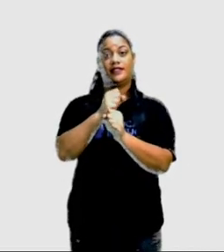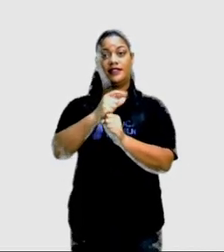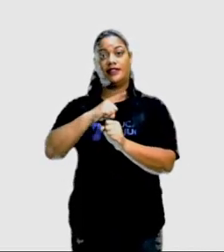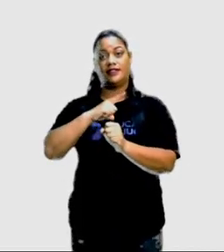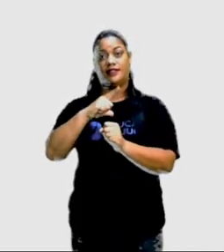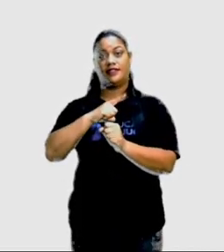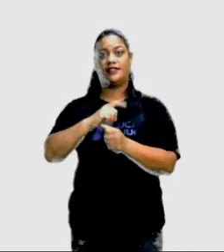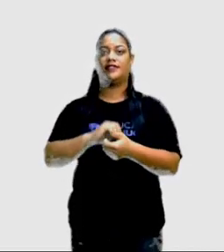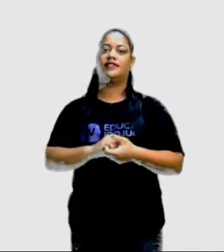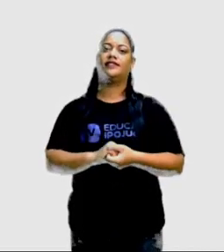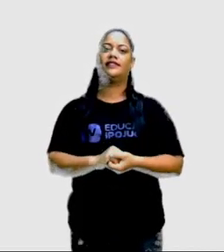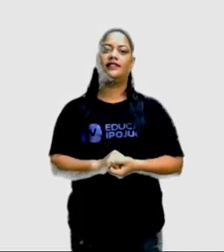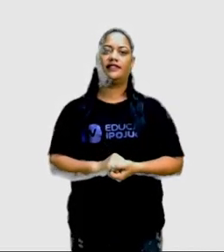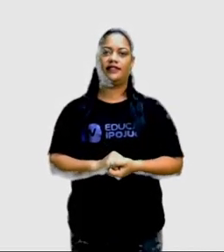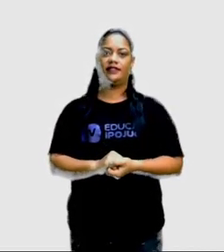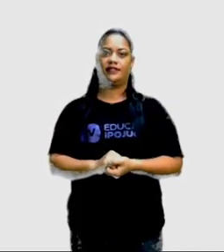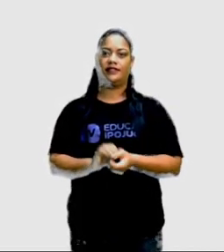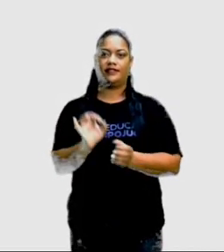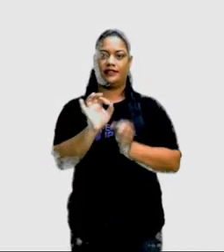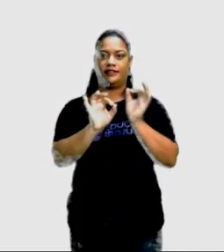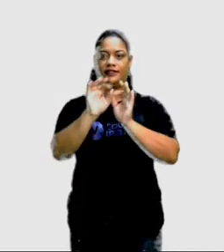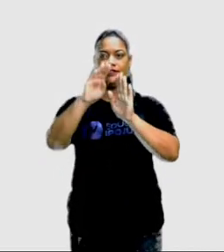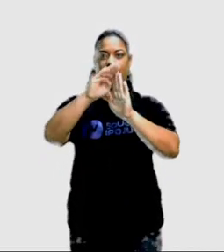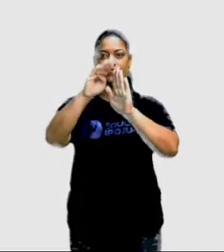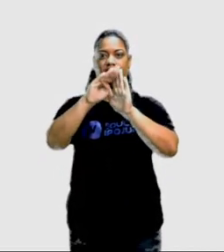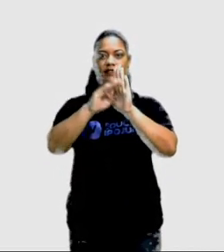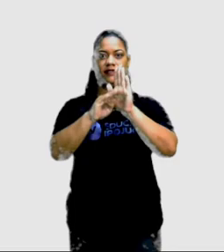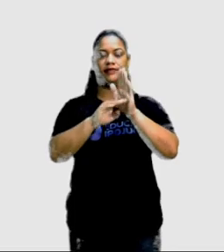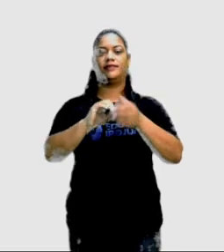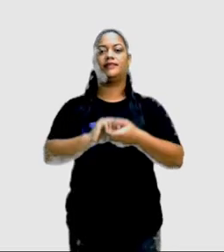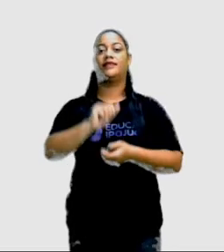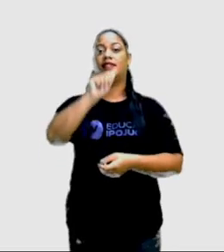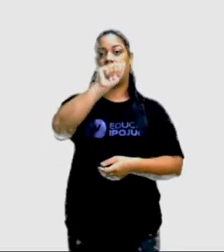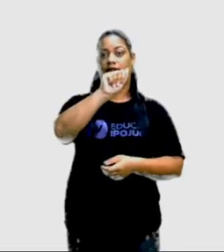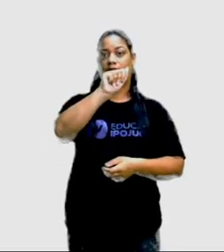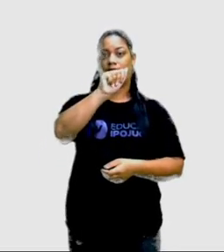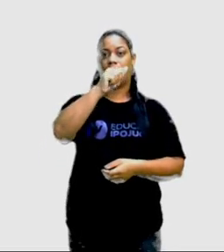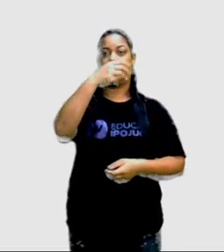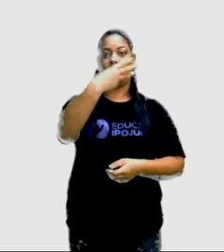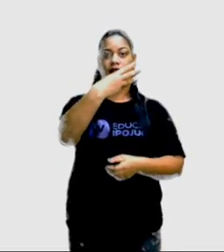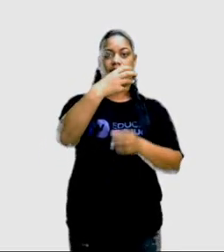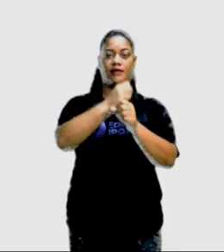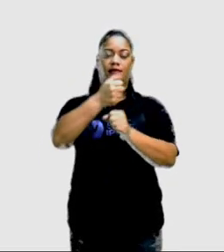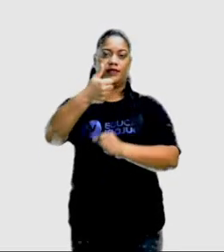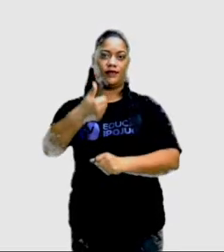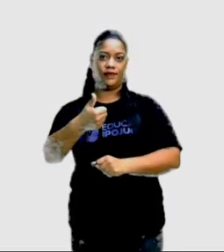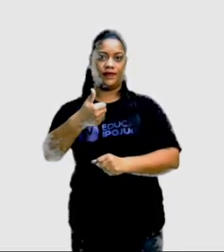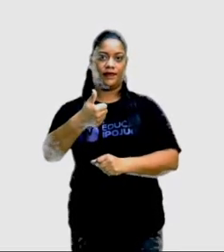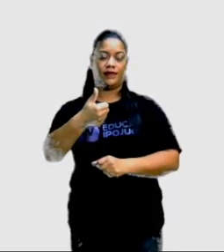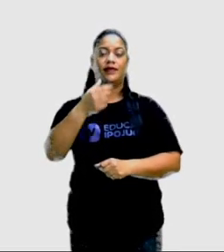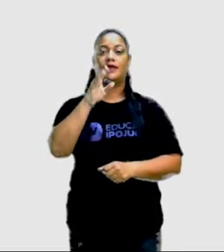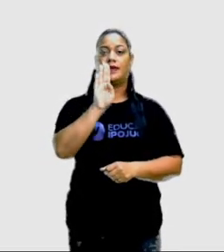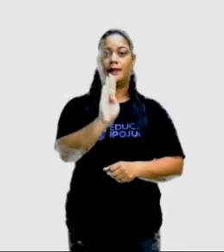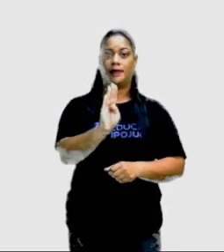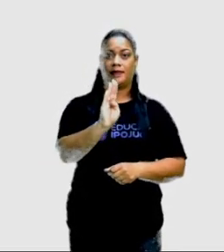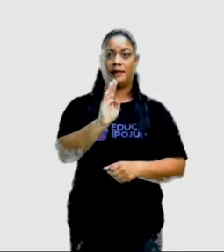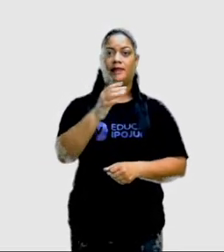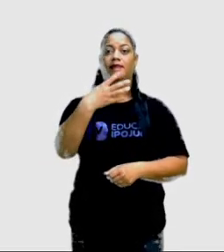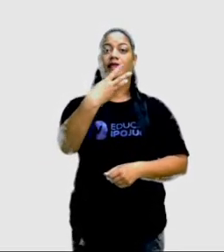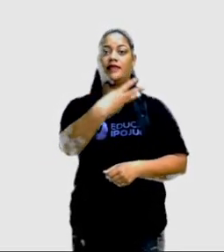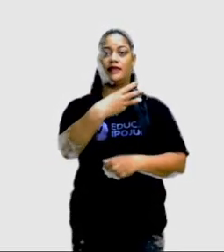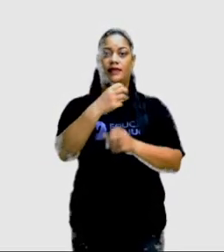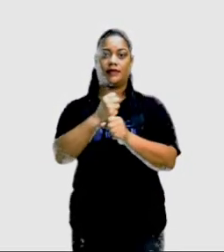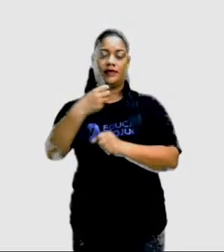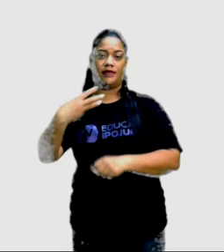temos aqui ó, as sequências, que são letra A, 3 mais 1, letra B,